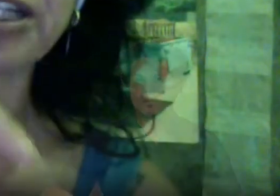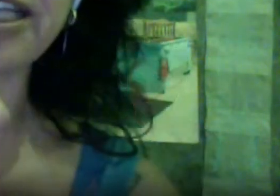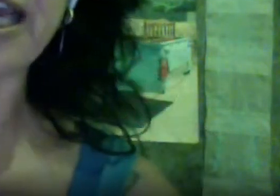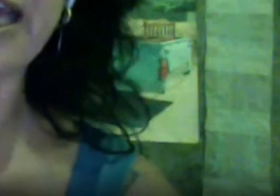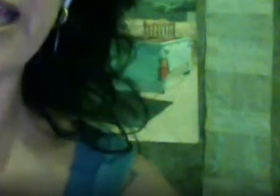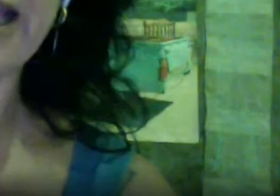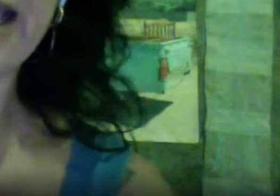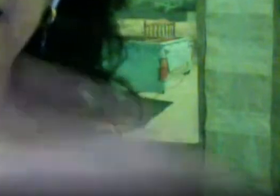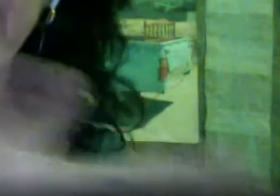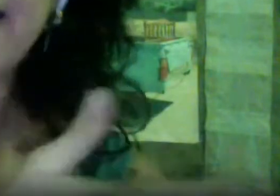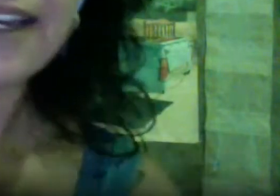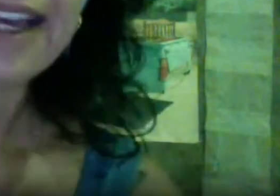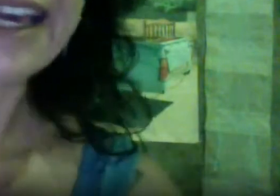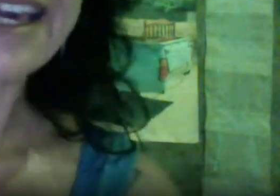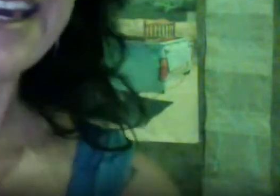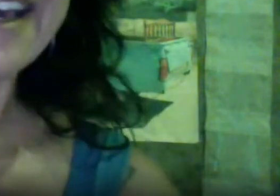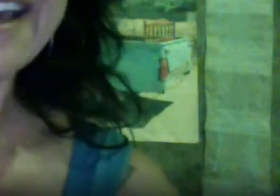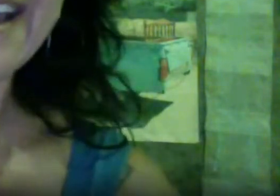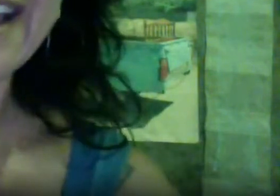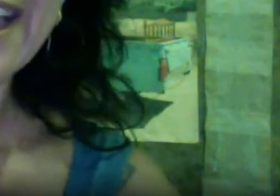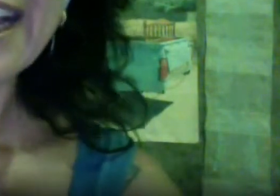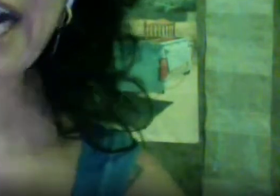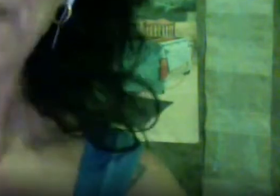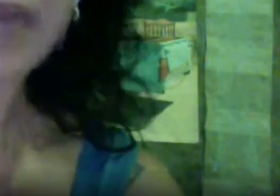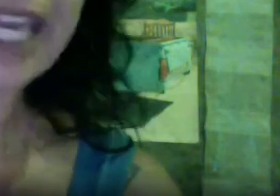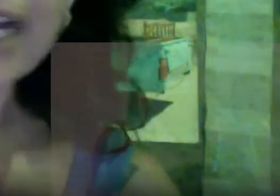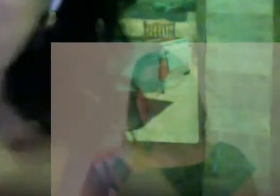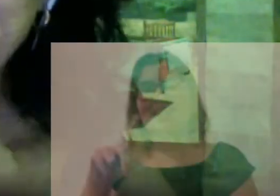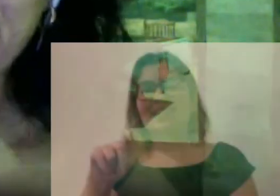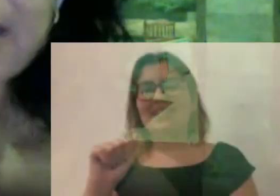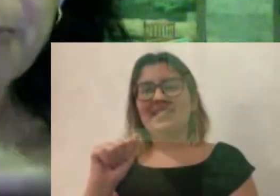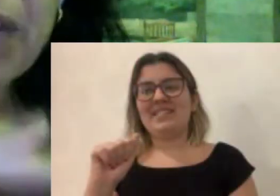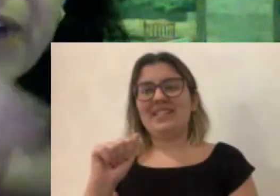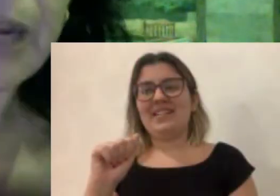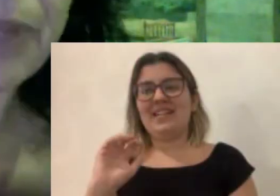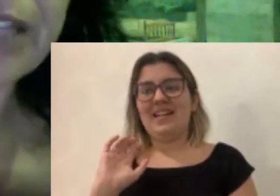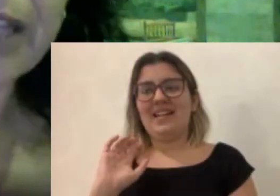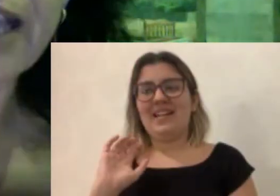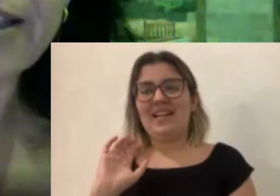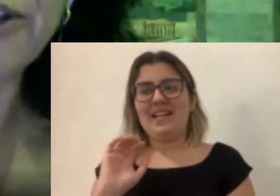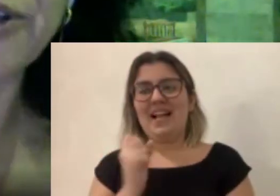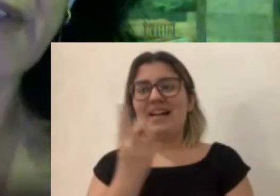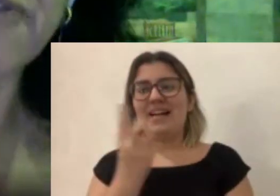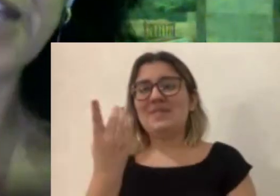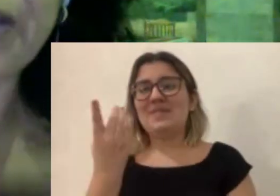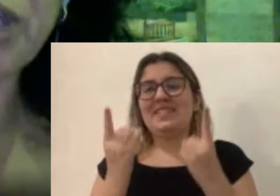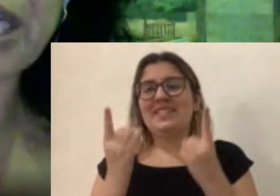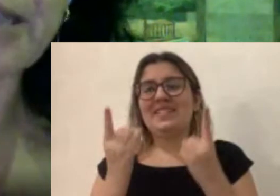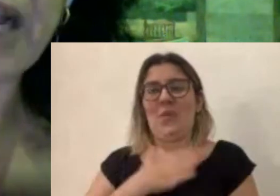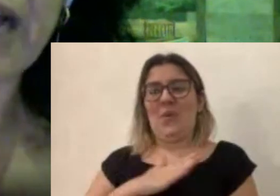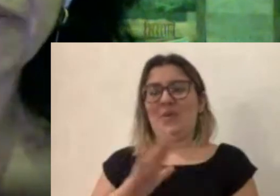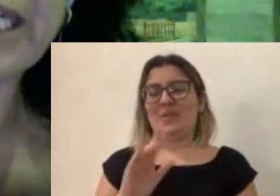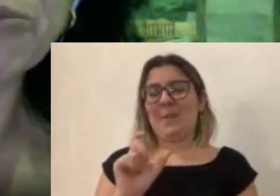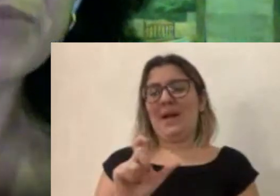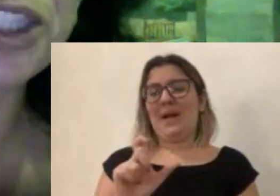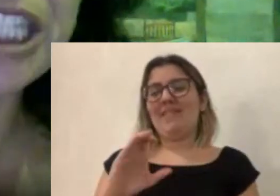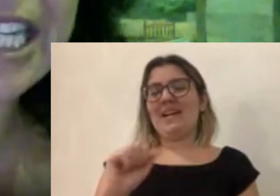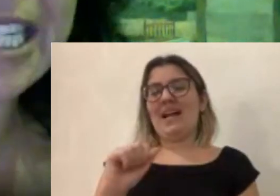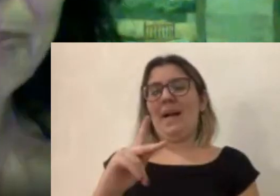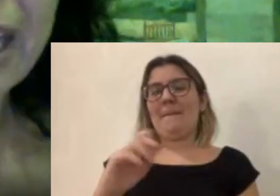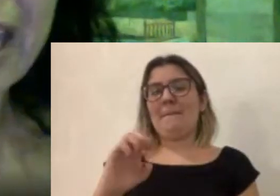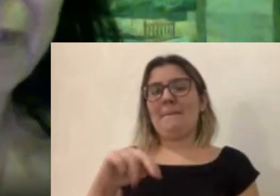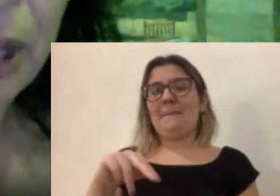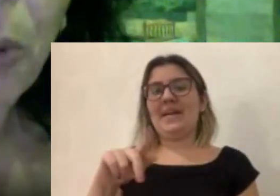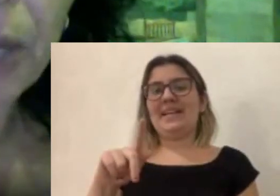estética que é capenga, eu adoro essa palavra capenga, tem um def que quer tirar essa palavra, não me tirem